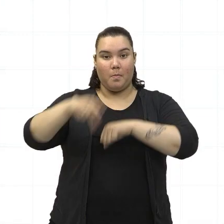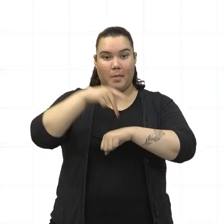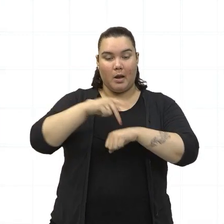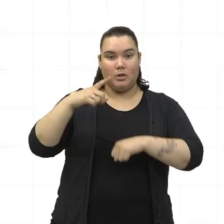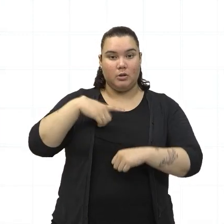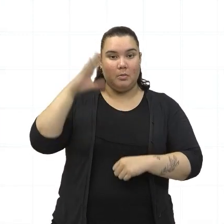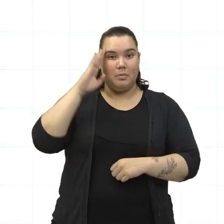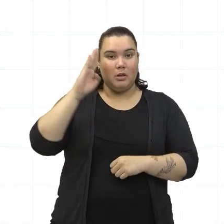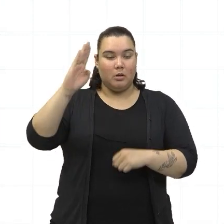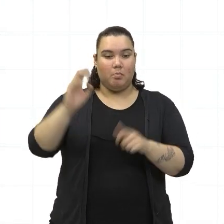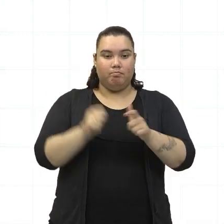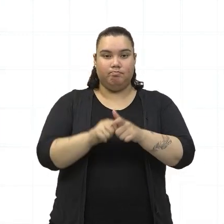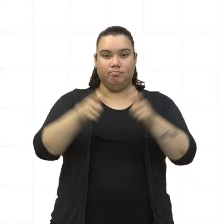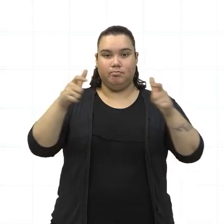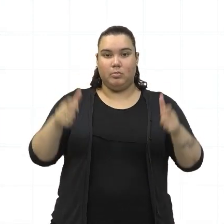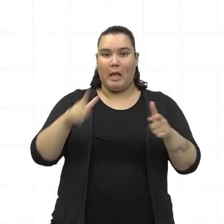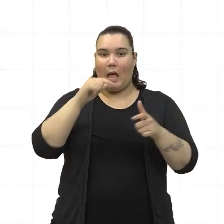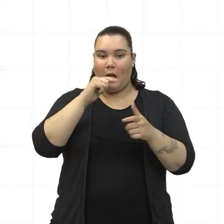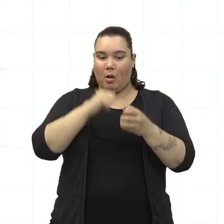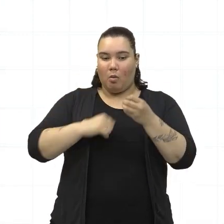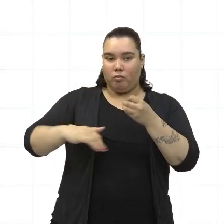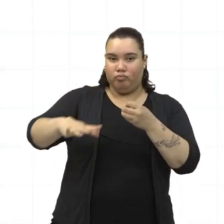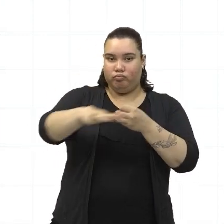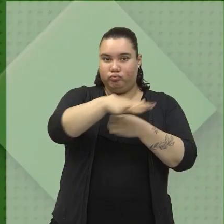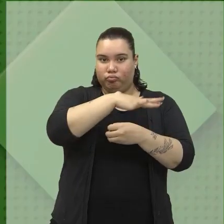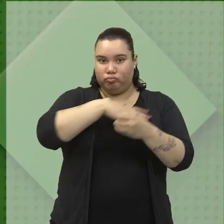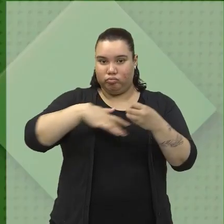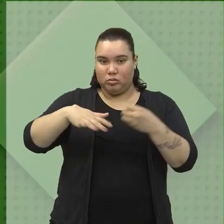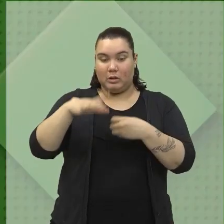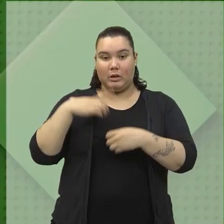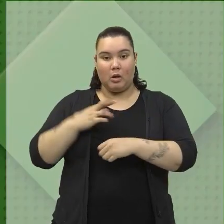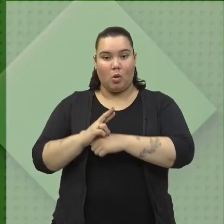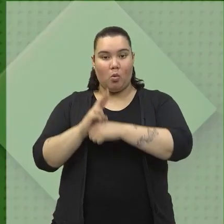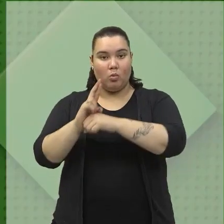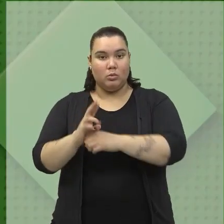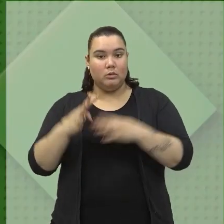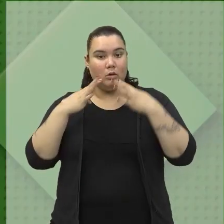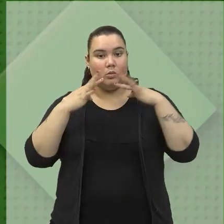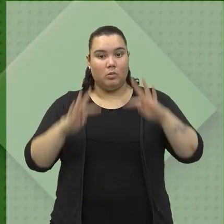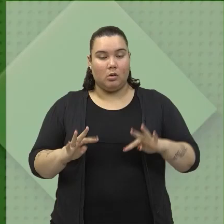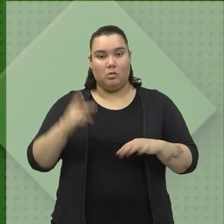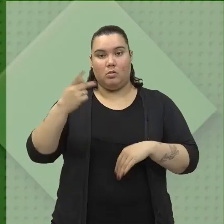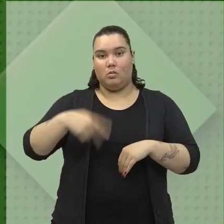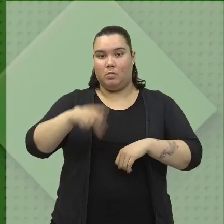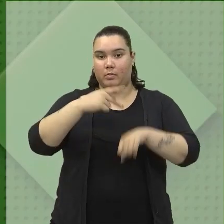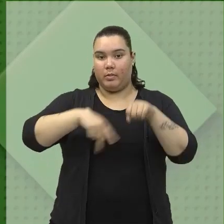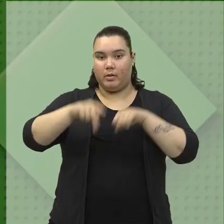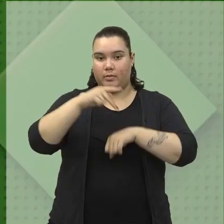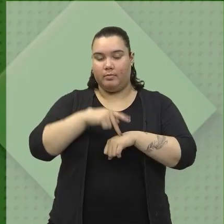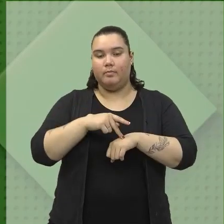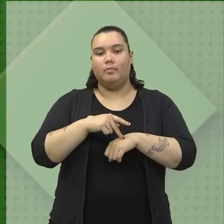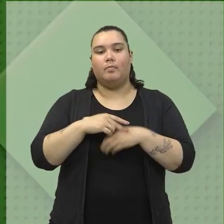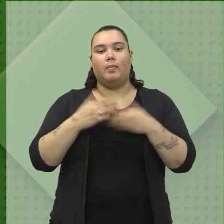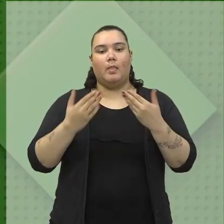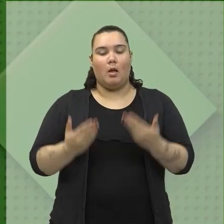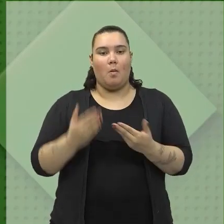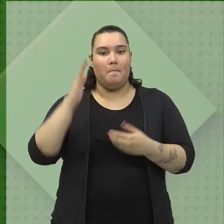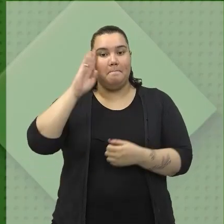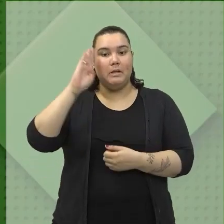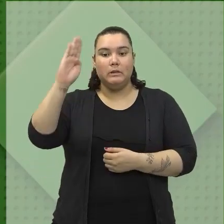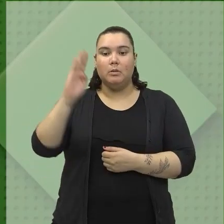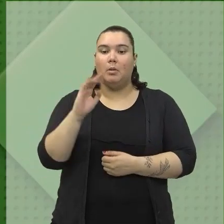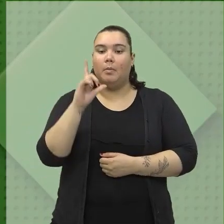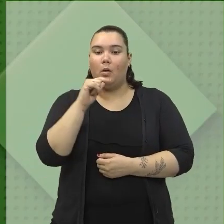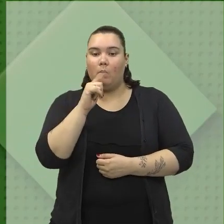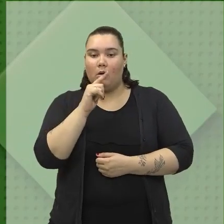grande potencial hidráulico, né, devido aos recursos que a gente encontra no nosso país, a fonte hidráulica ali vai ser